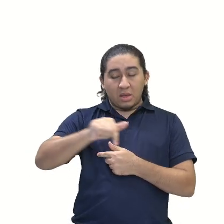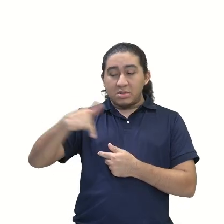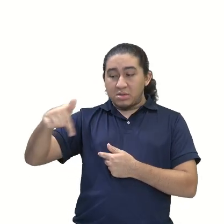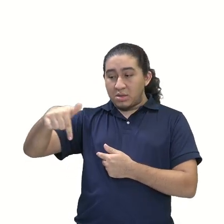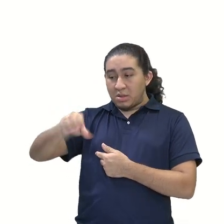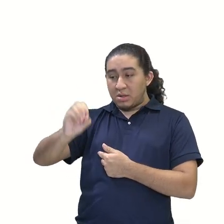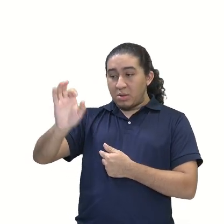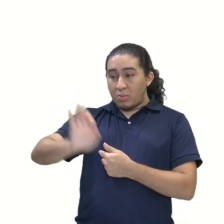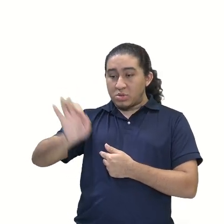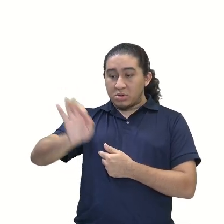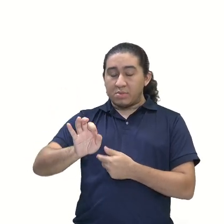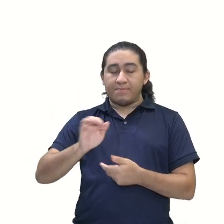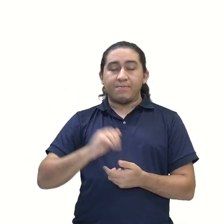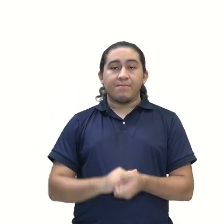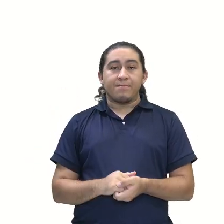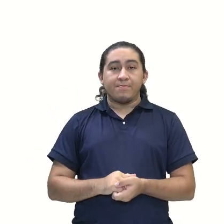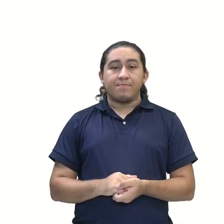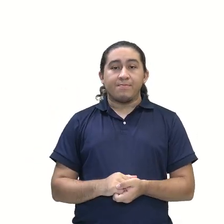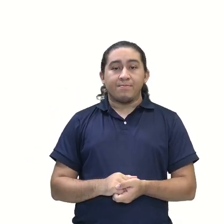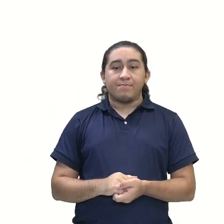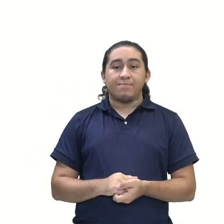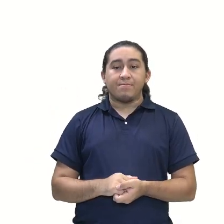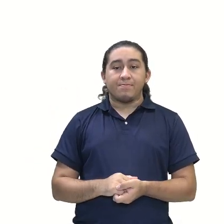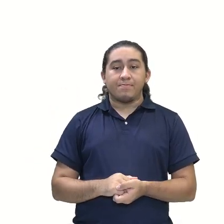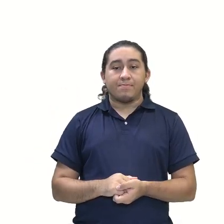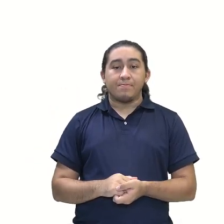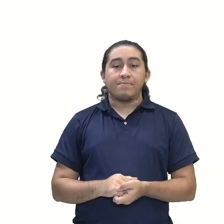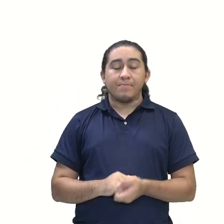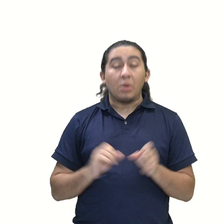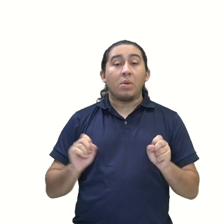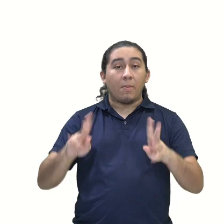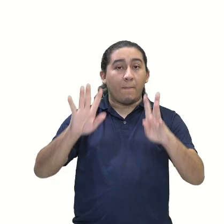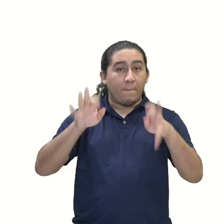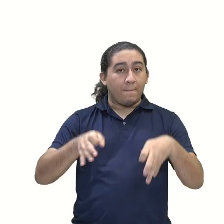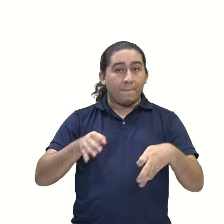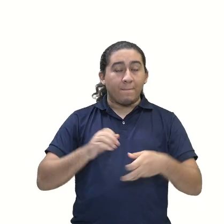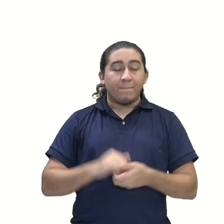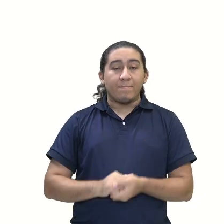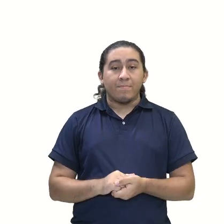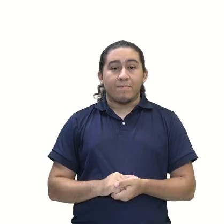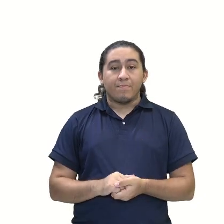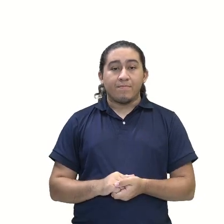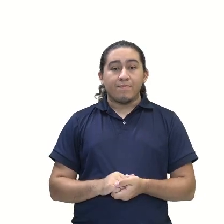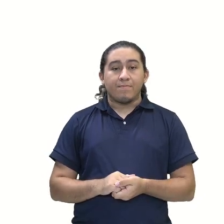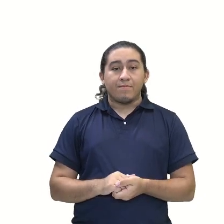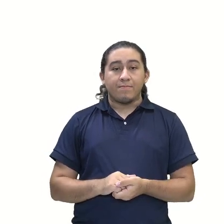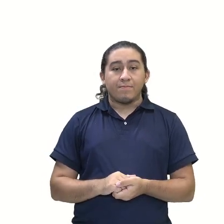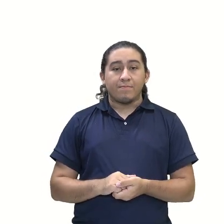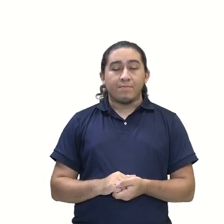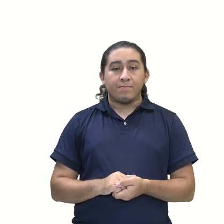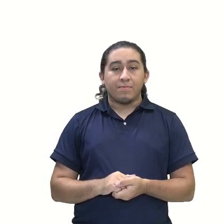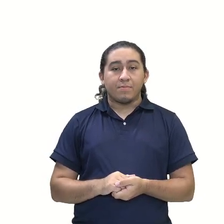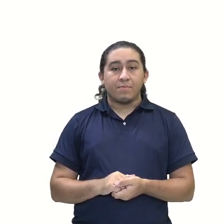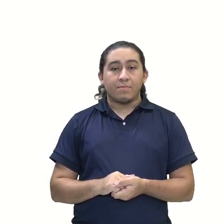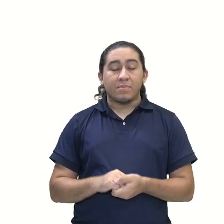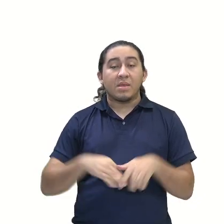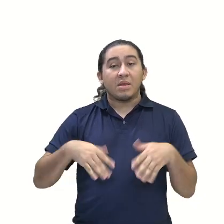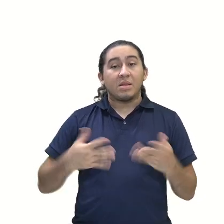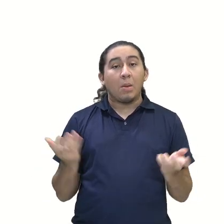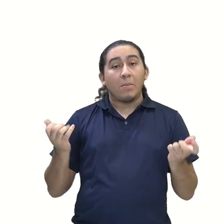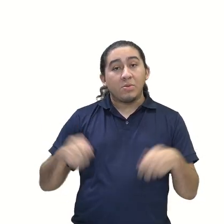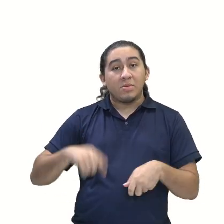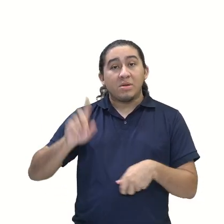porcentagem, vai ser igual a 70%. Beleza? Então, a chance de sair um pirulito vermelho é